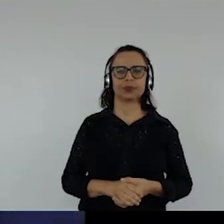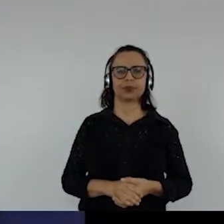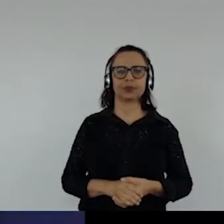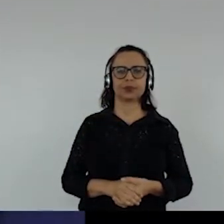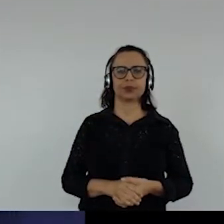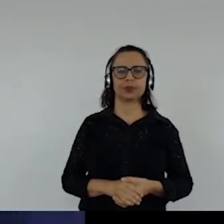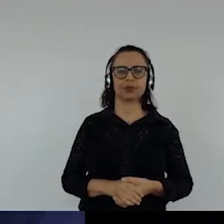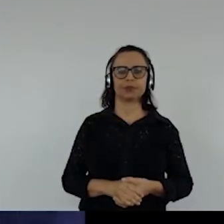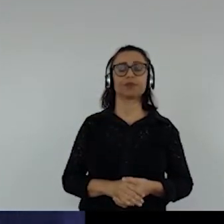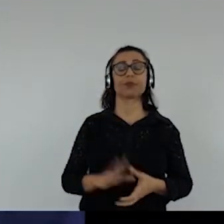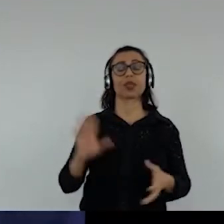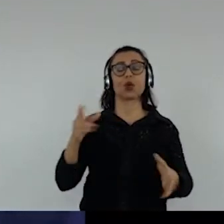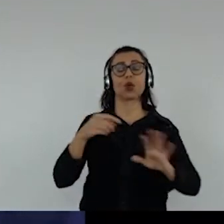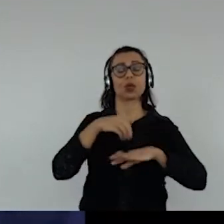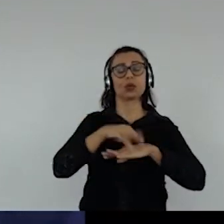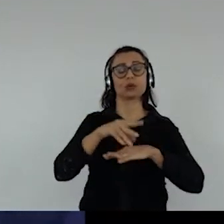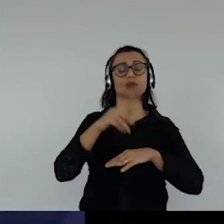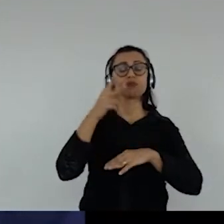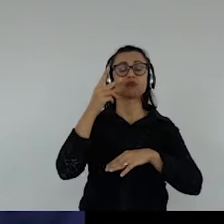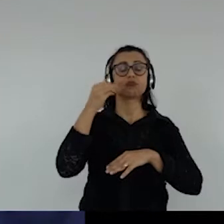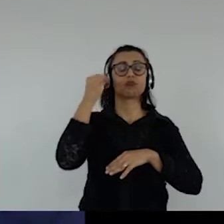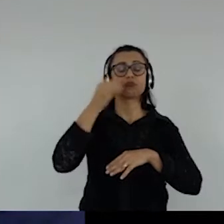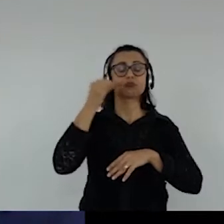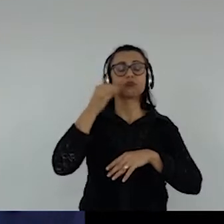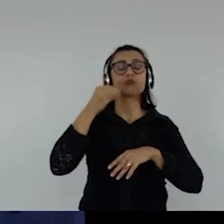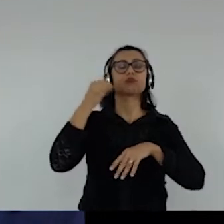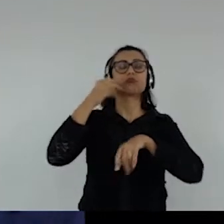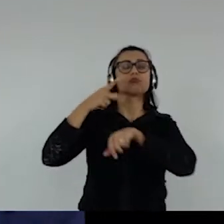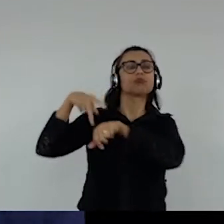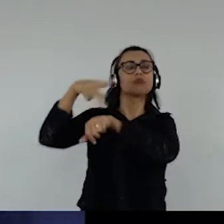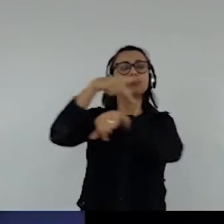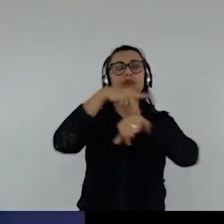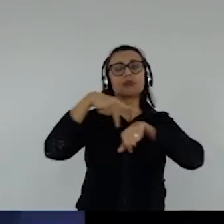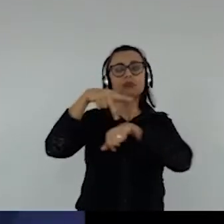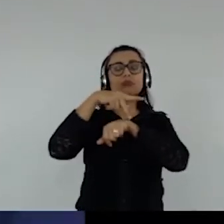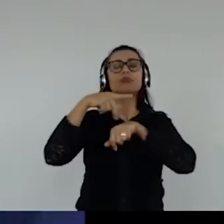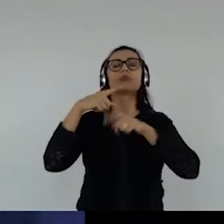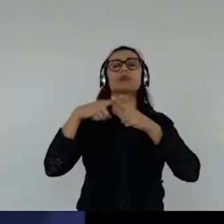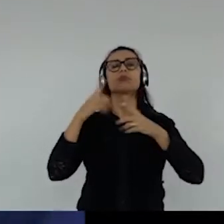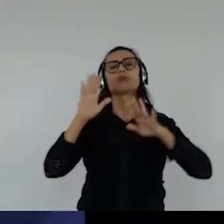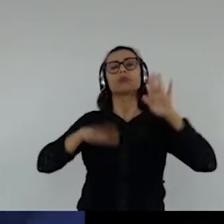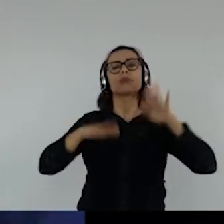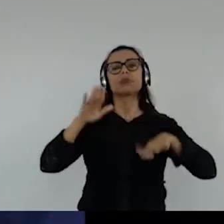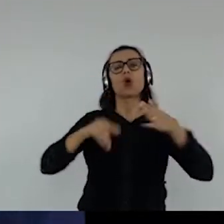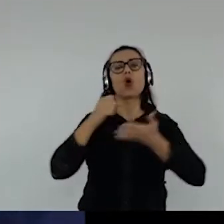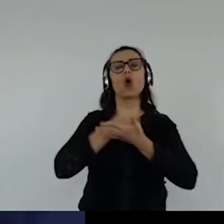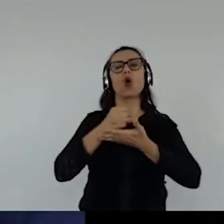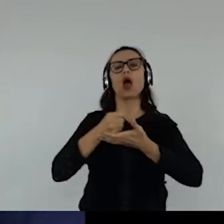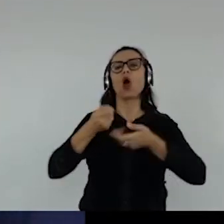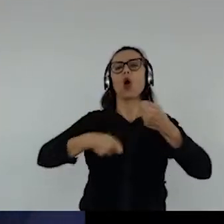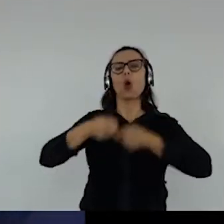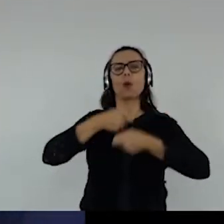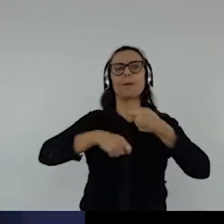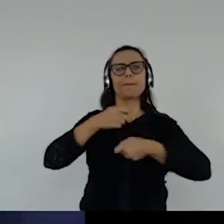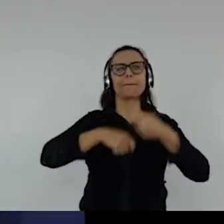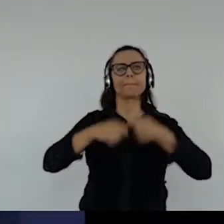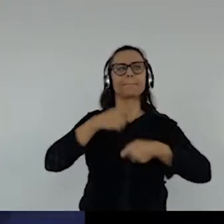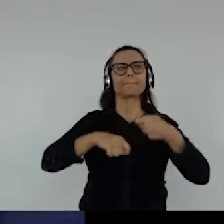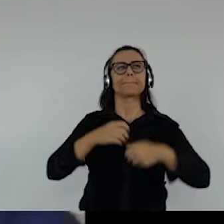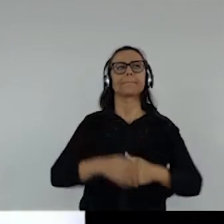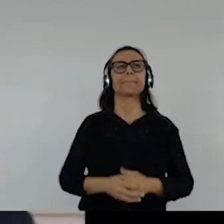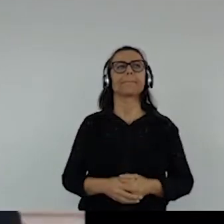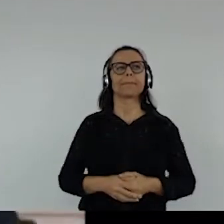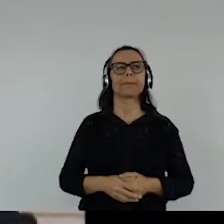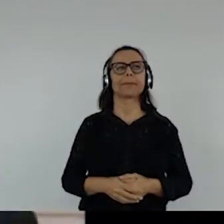Ia mencionar as experiências estrangeiras, o princípio on detroit relativo aos contratos comerciais,